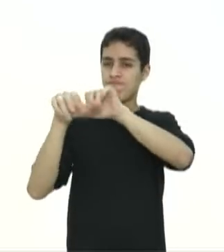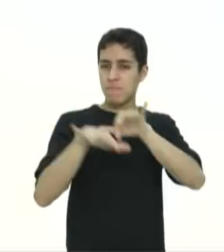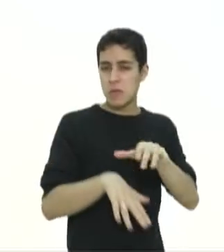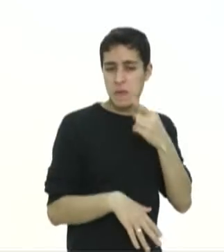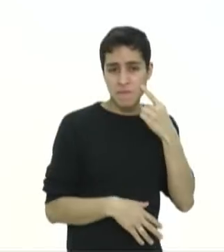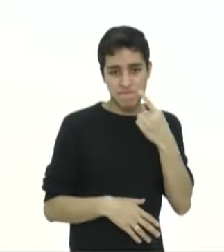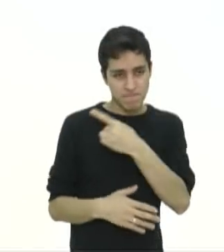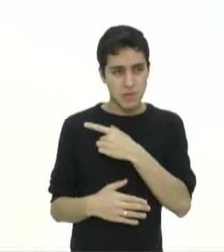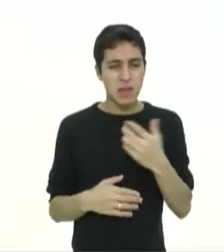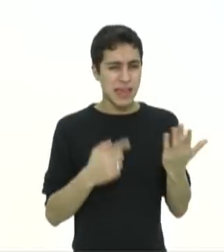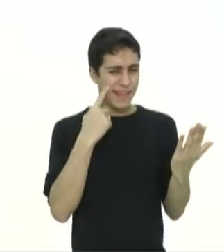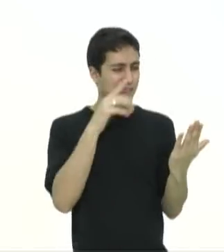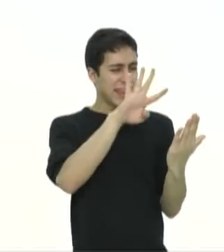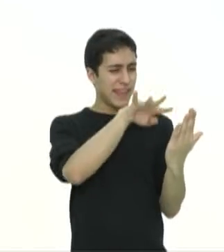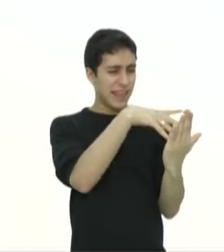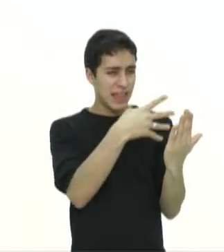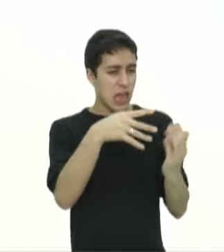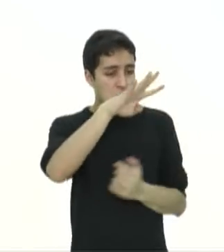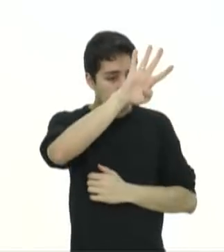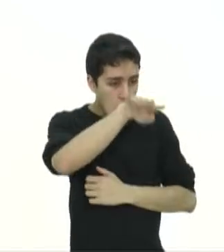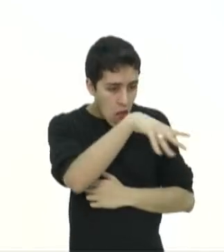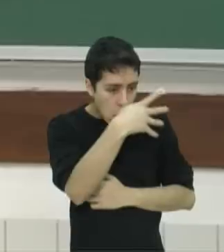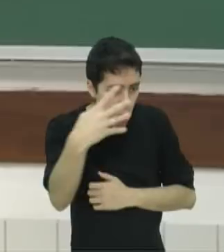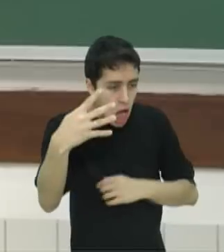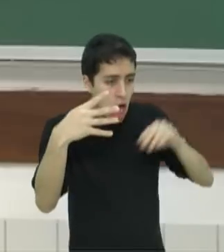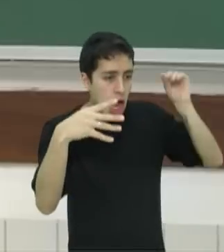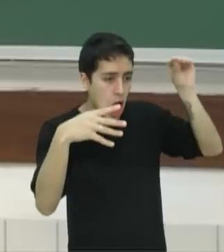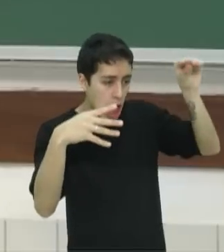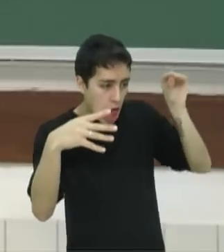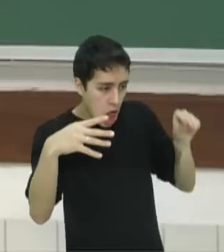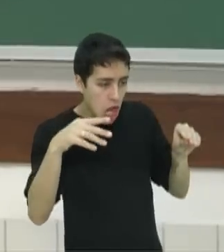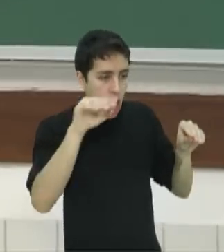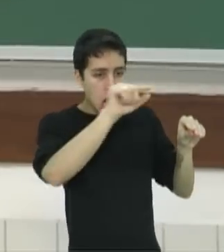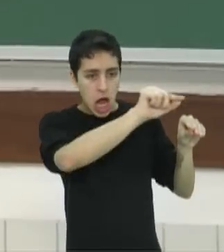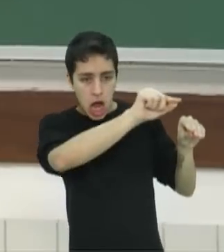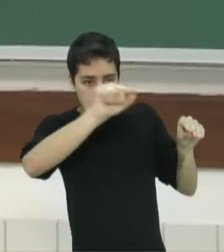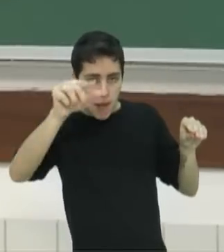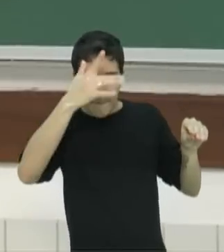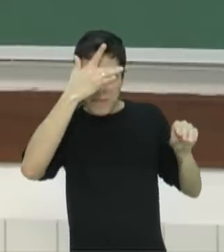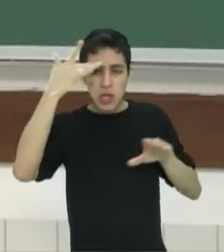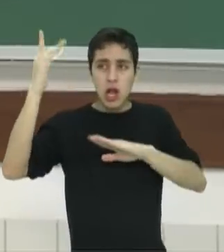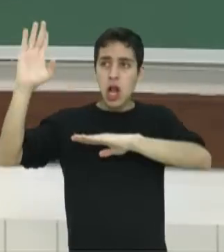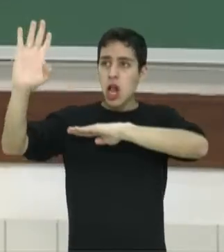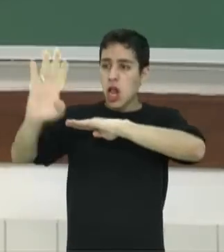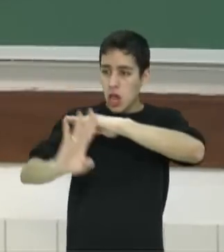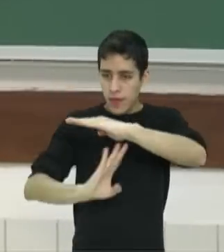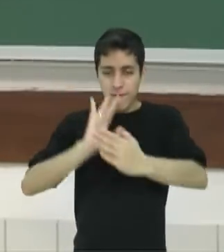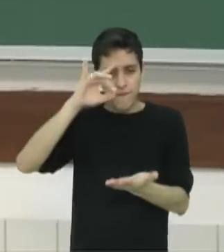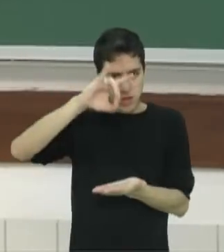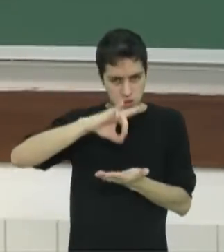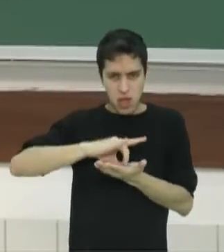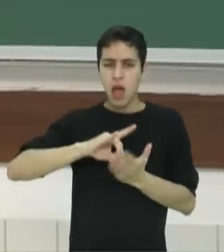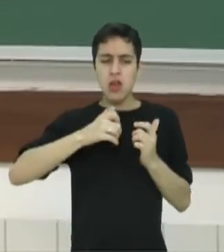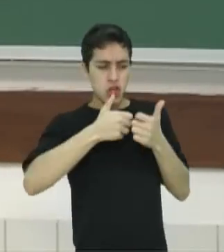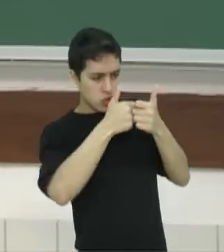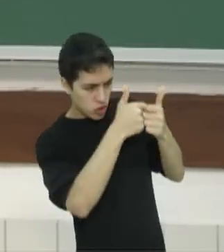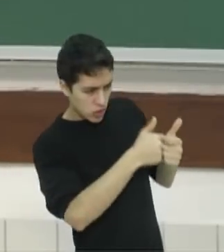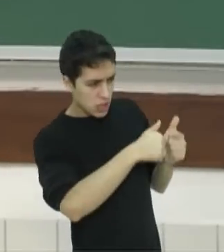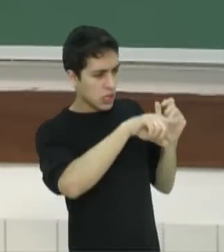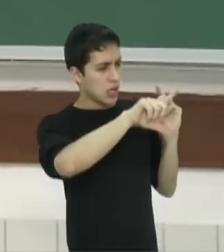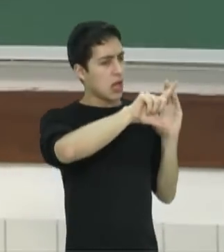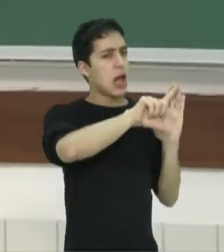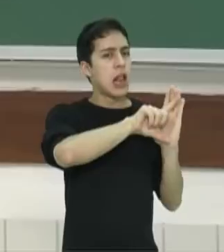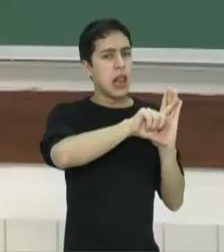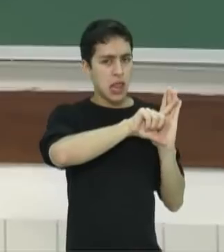7.289. Então aqui a gente tem aqueles imigrantes que entraram legalizados, ou seja, que foram